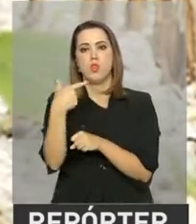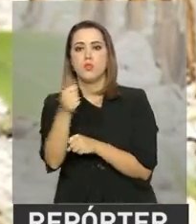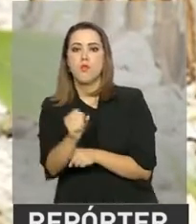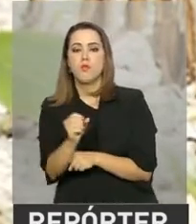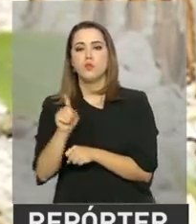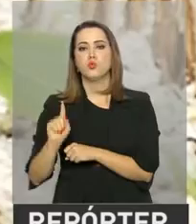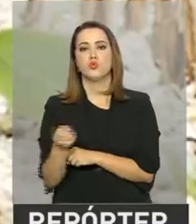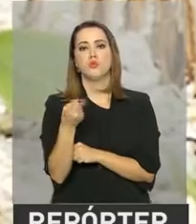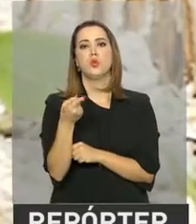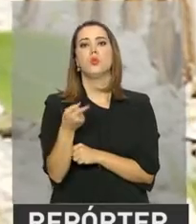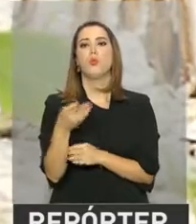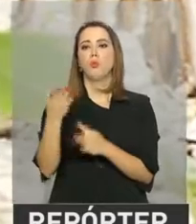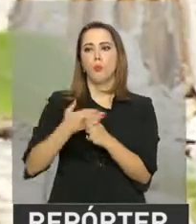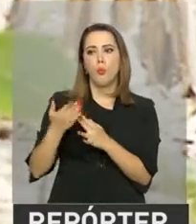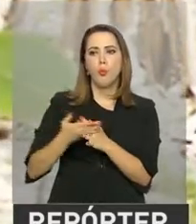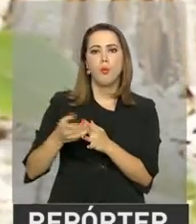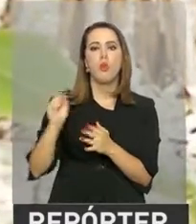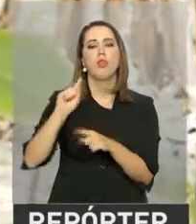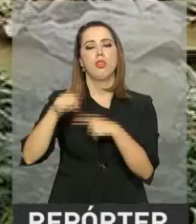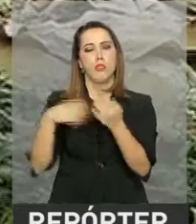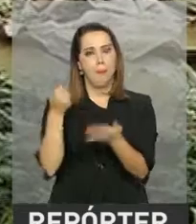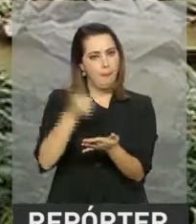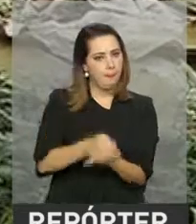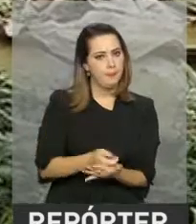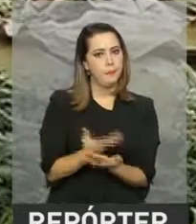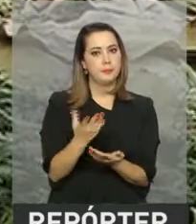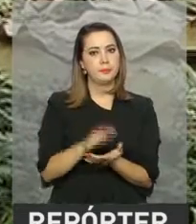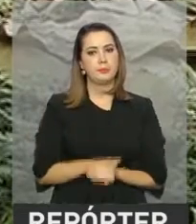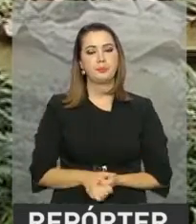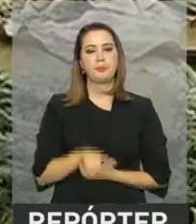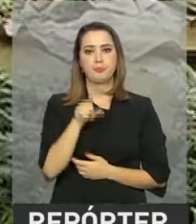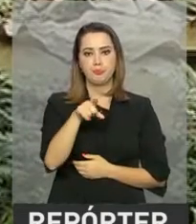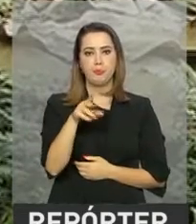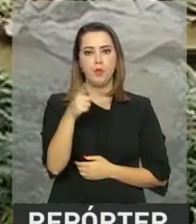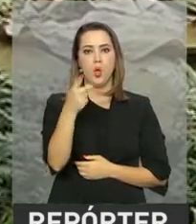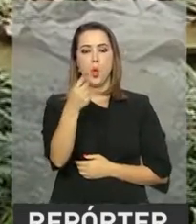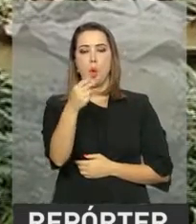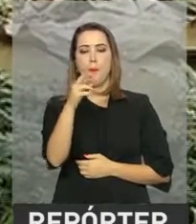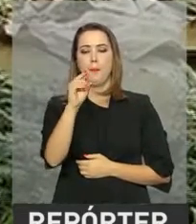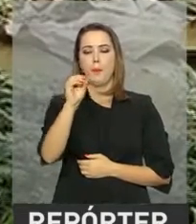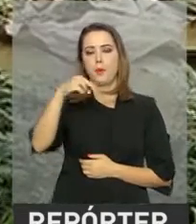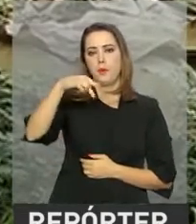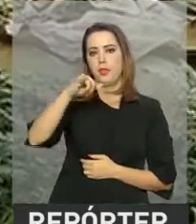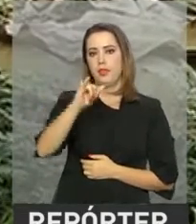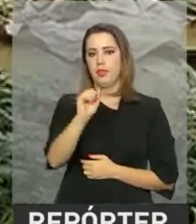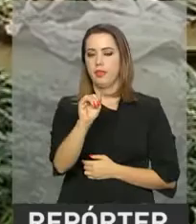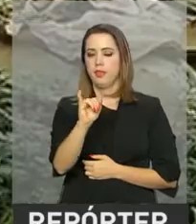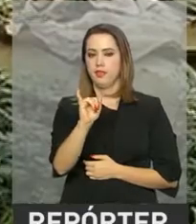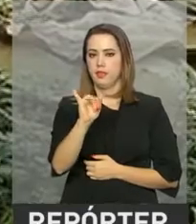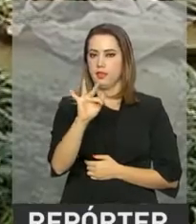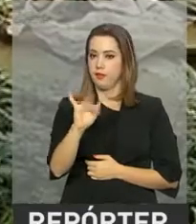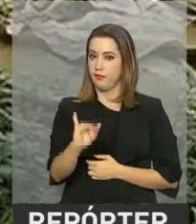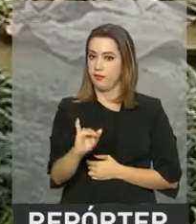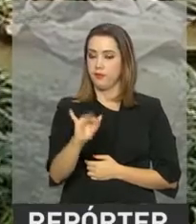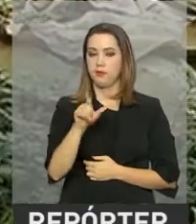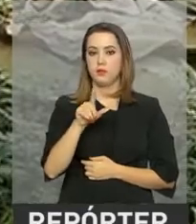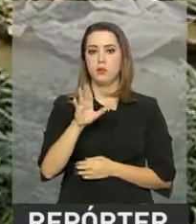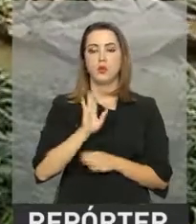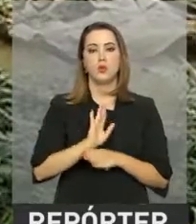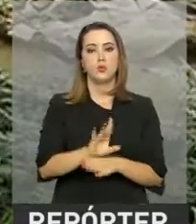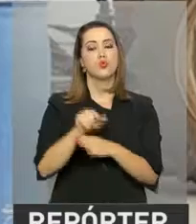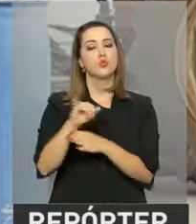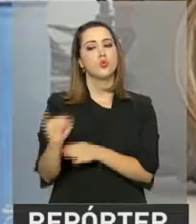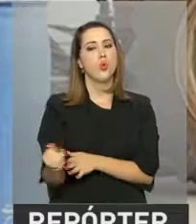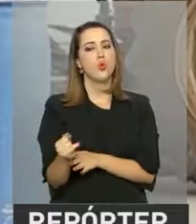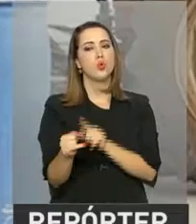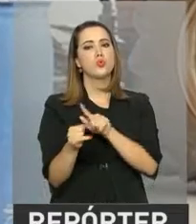20 mil e consegui pagar. O PRONAF impulsiona a geração de renda financiando projetos a juros mais